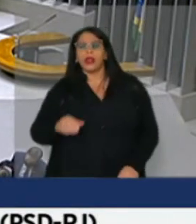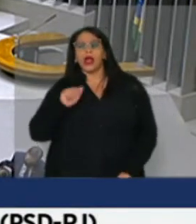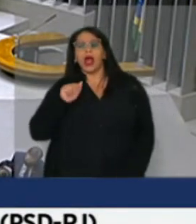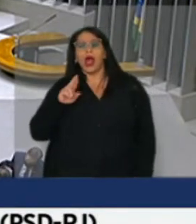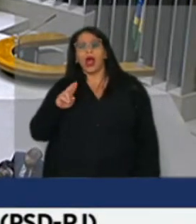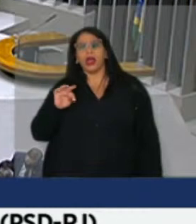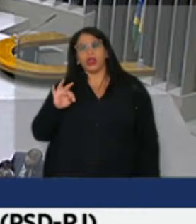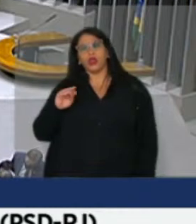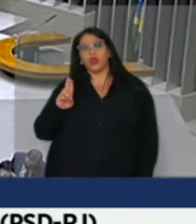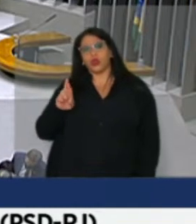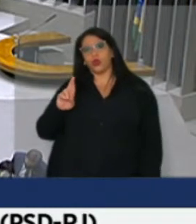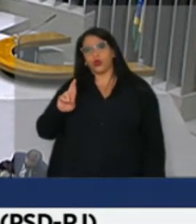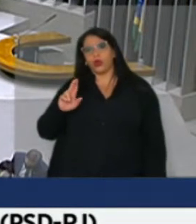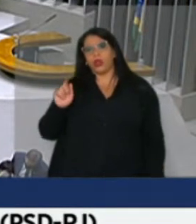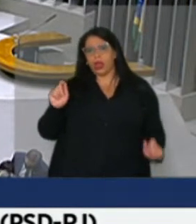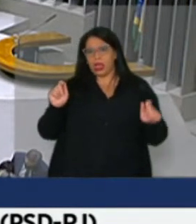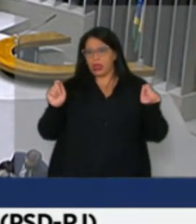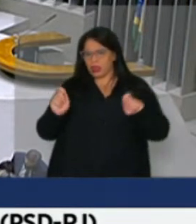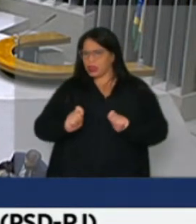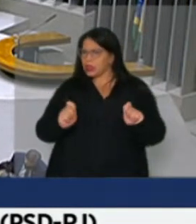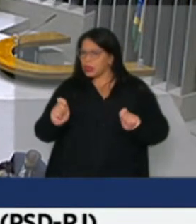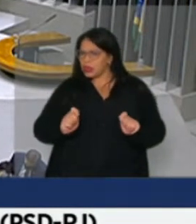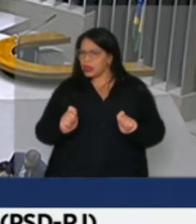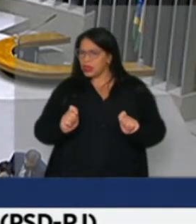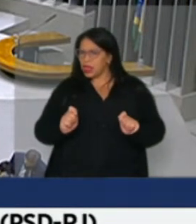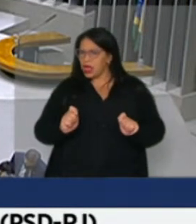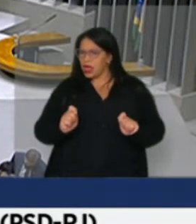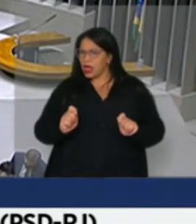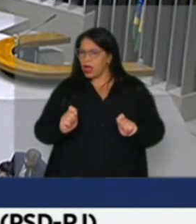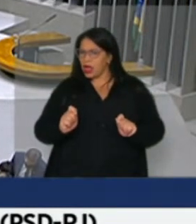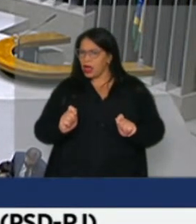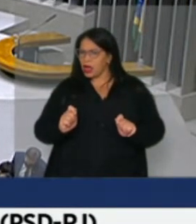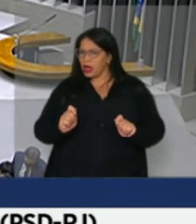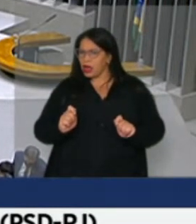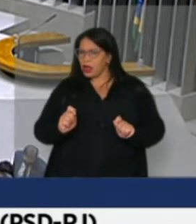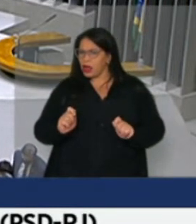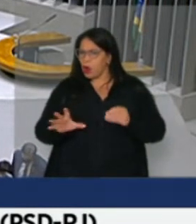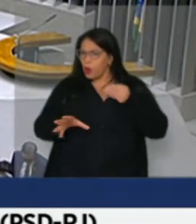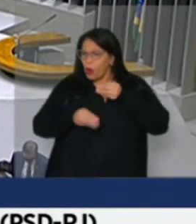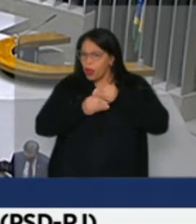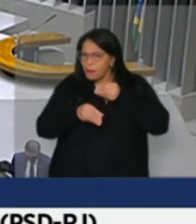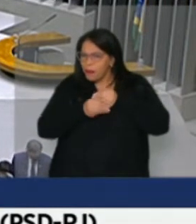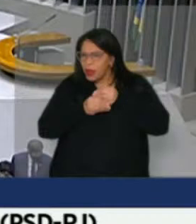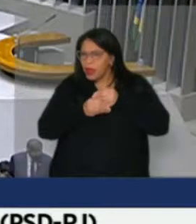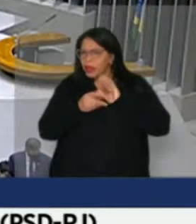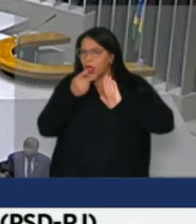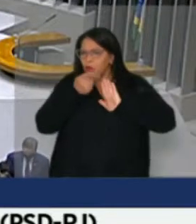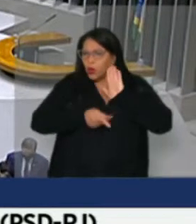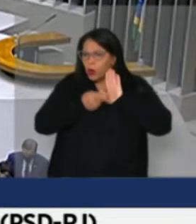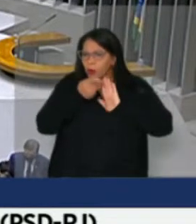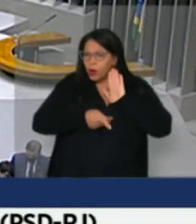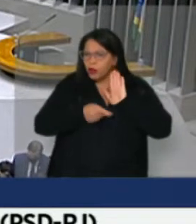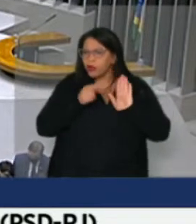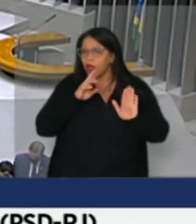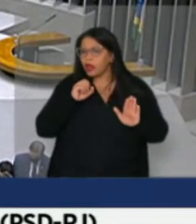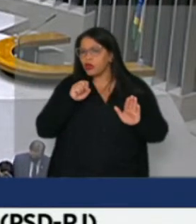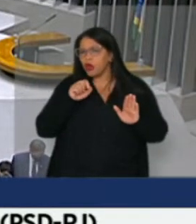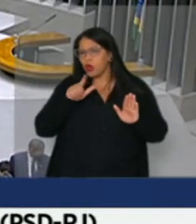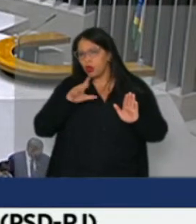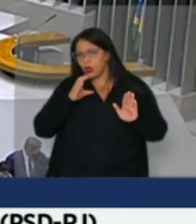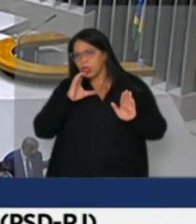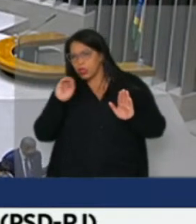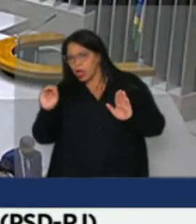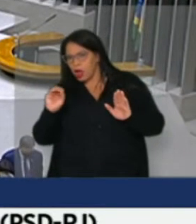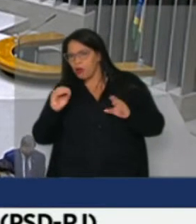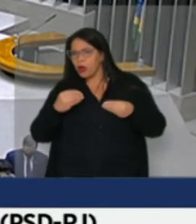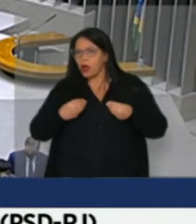decisão de permitir que haja o emendamento do projeto de resolução encaminhado pelo Conselho de Ética e